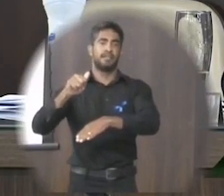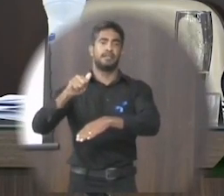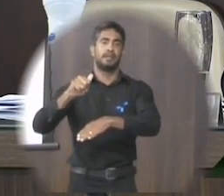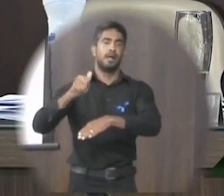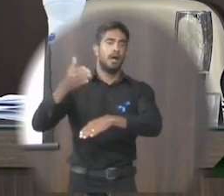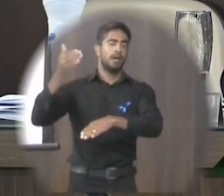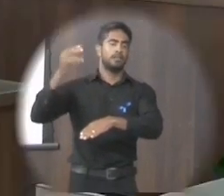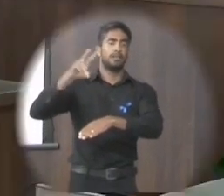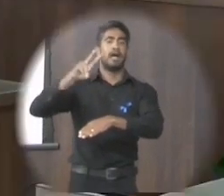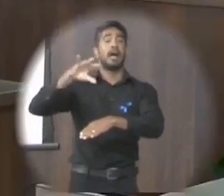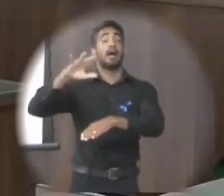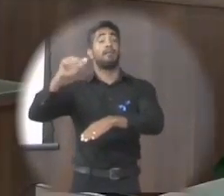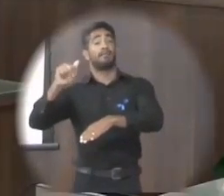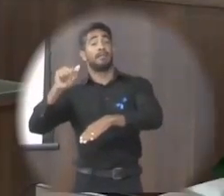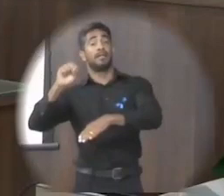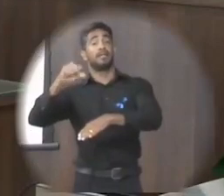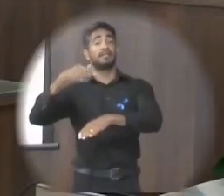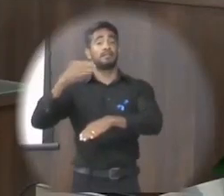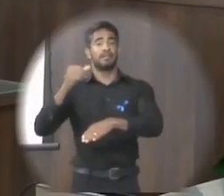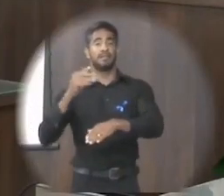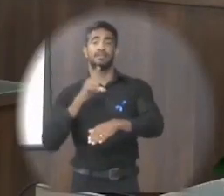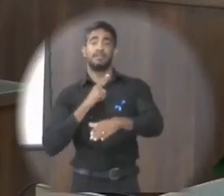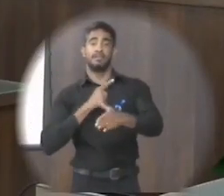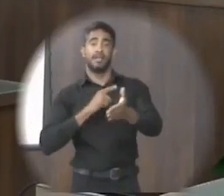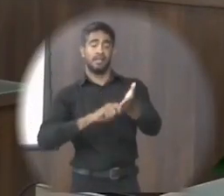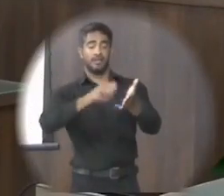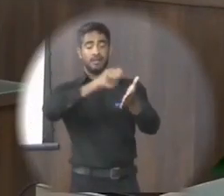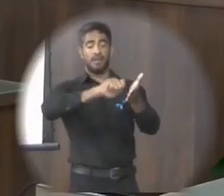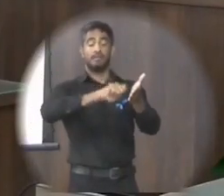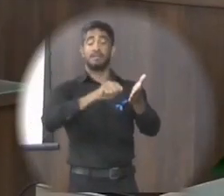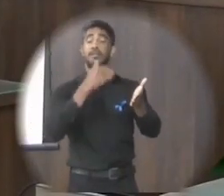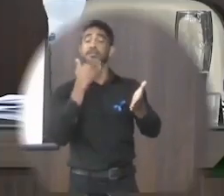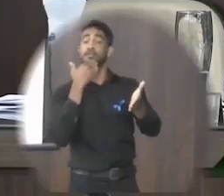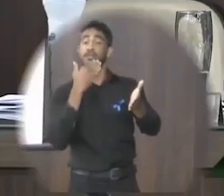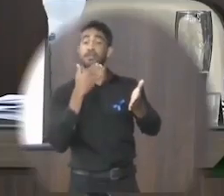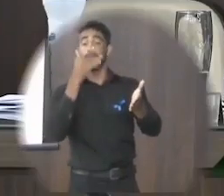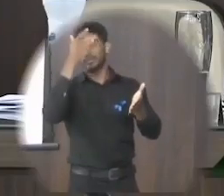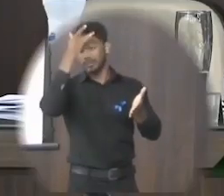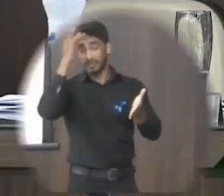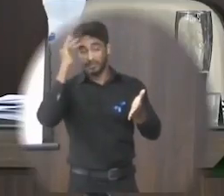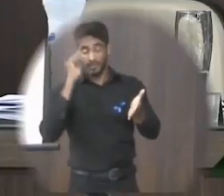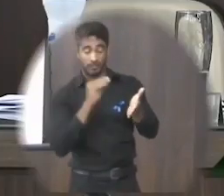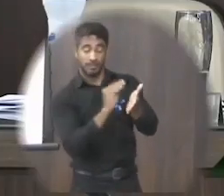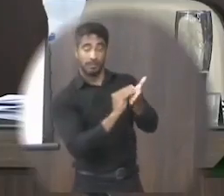Vicente. Segue em anexo uma abastinada enviada pelos moradores da referida rua.